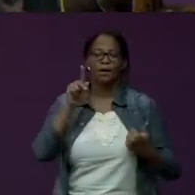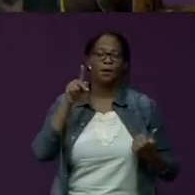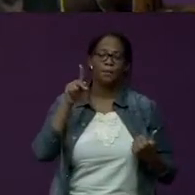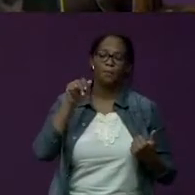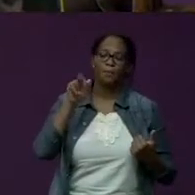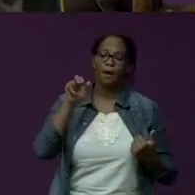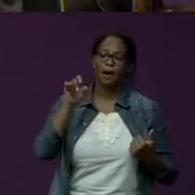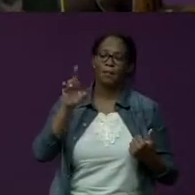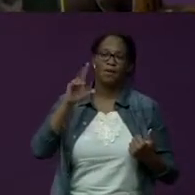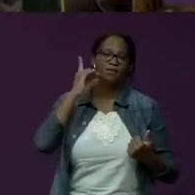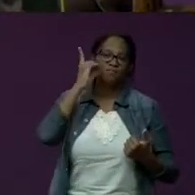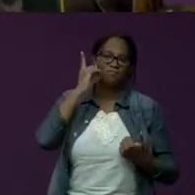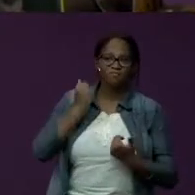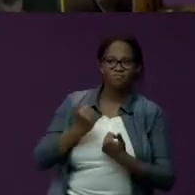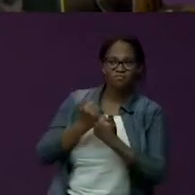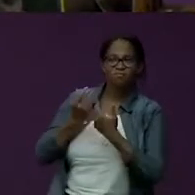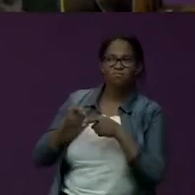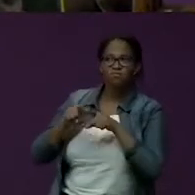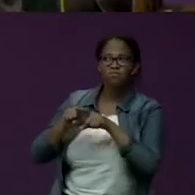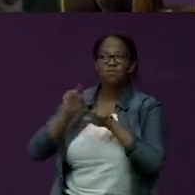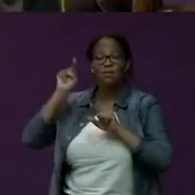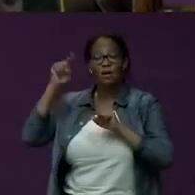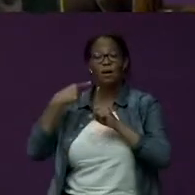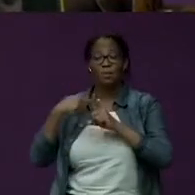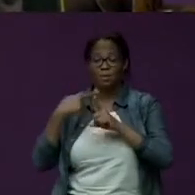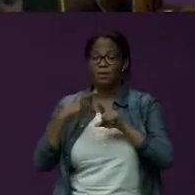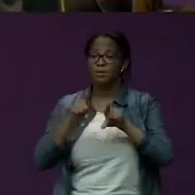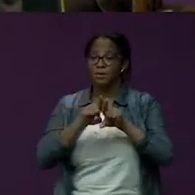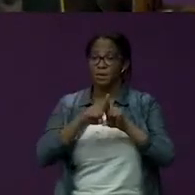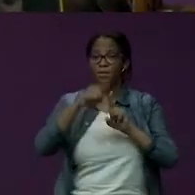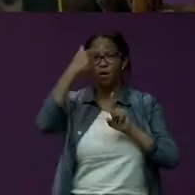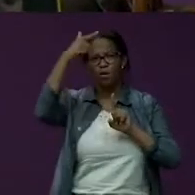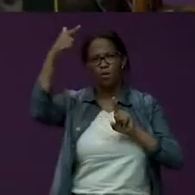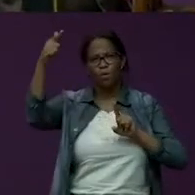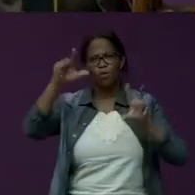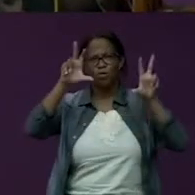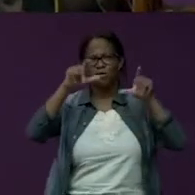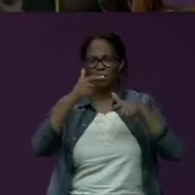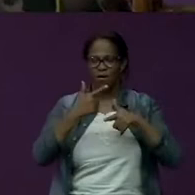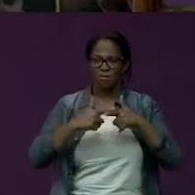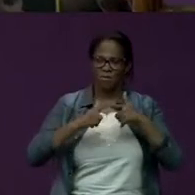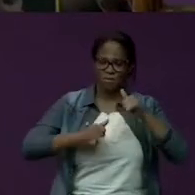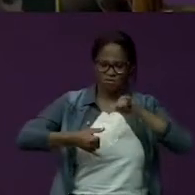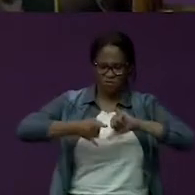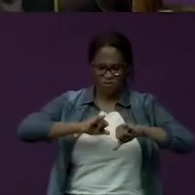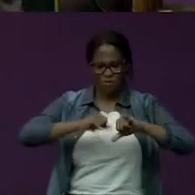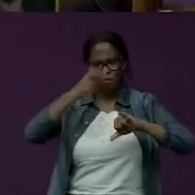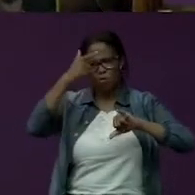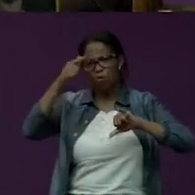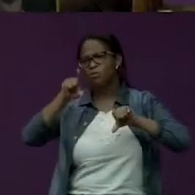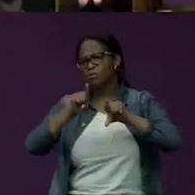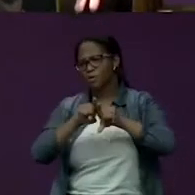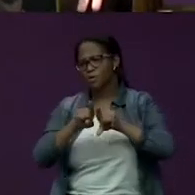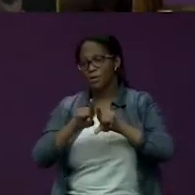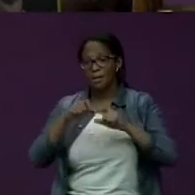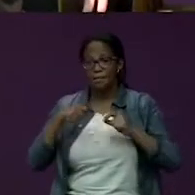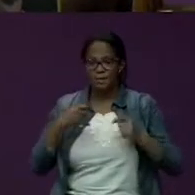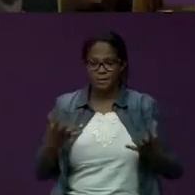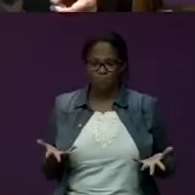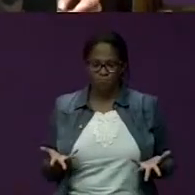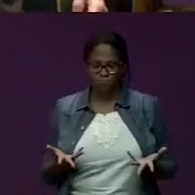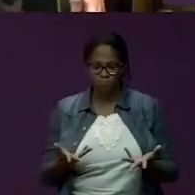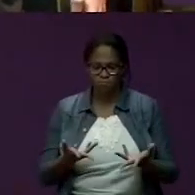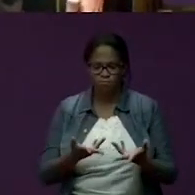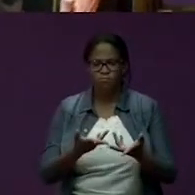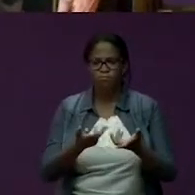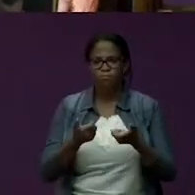eu acho não só no caso de agrotóxicos, mas em vários outros casos, eu acho que isso se coloca, isso precisa ser